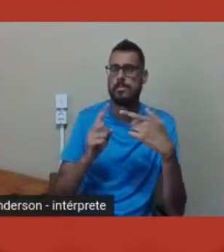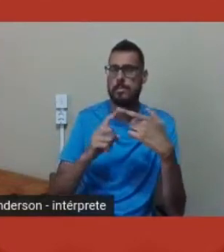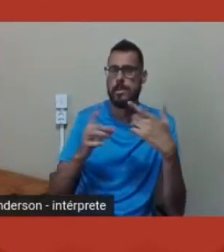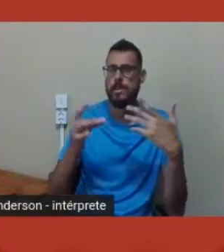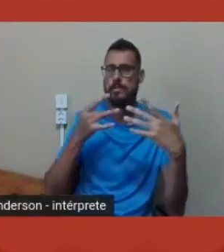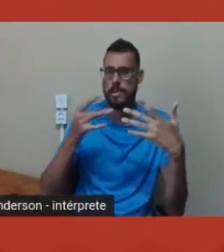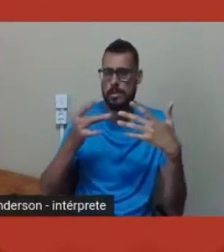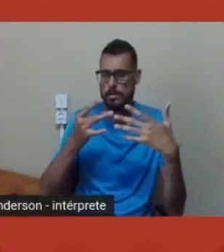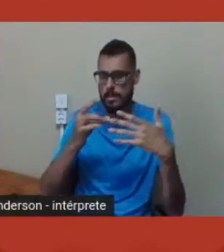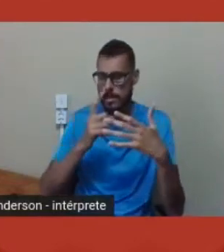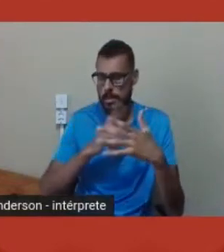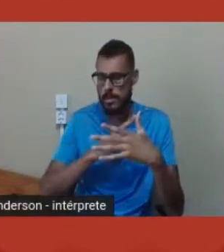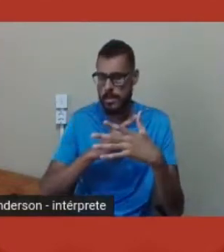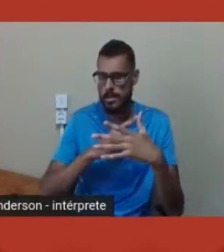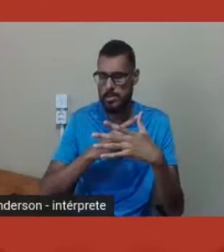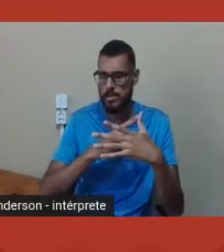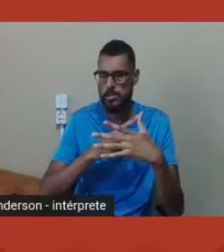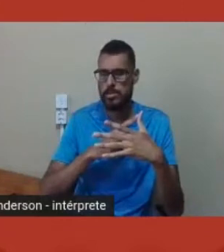Flexibilidade,